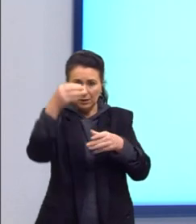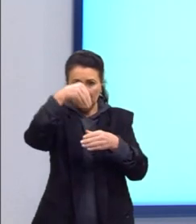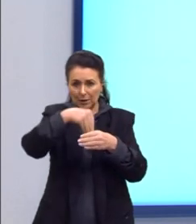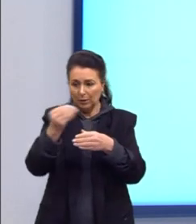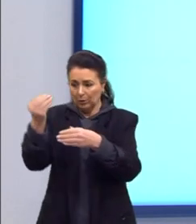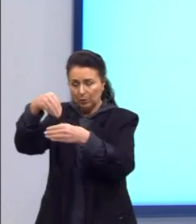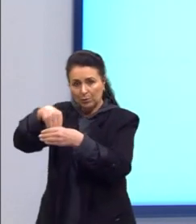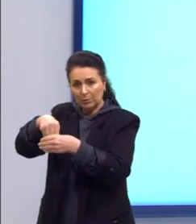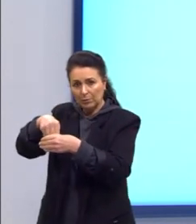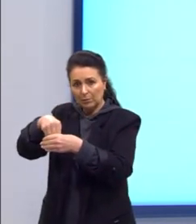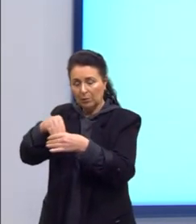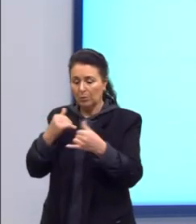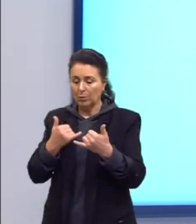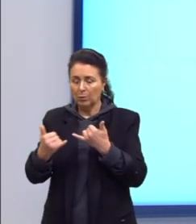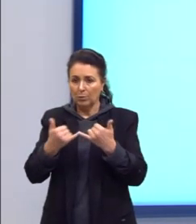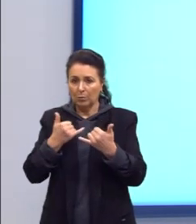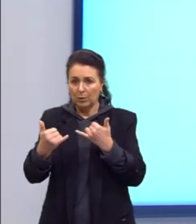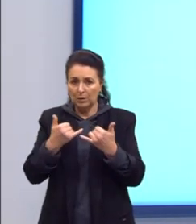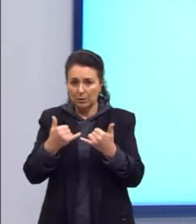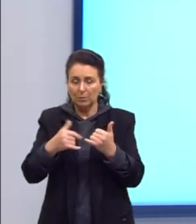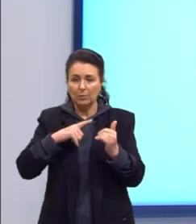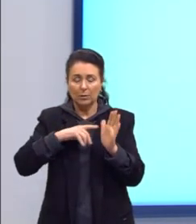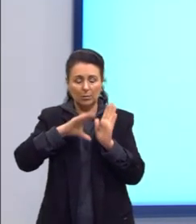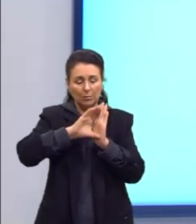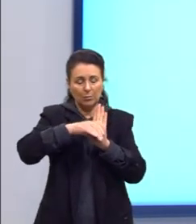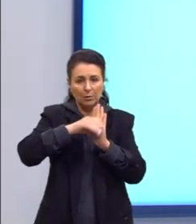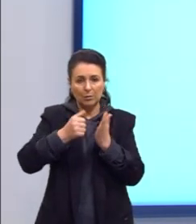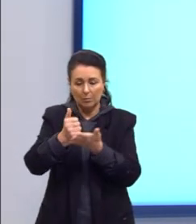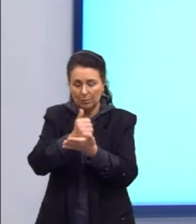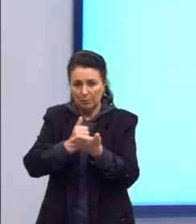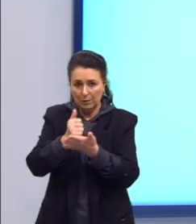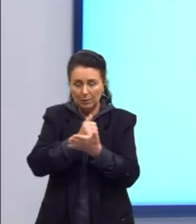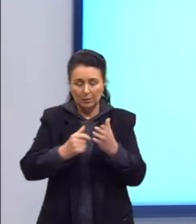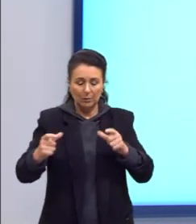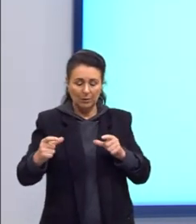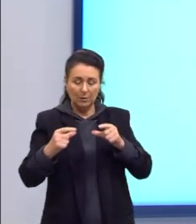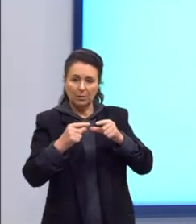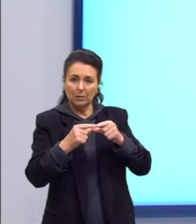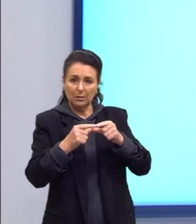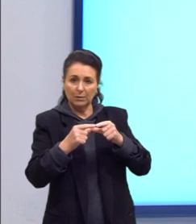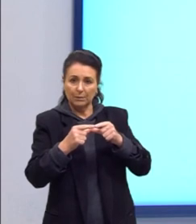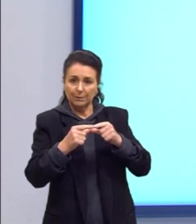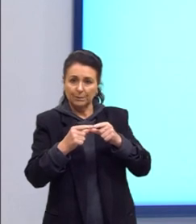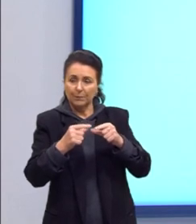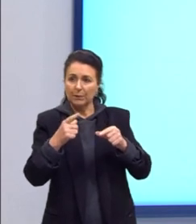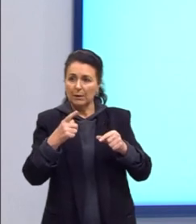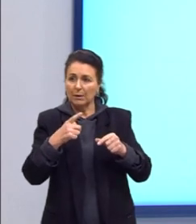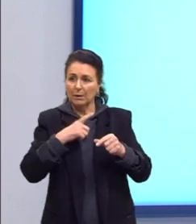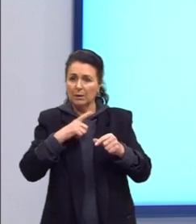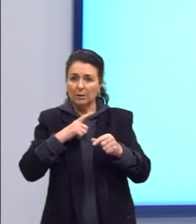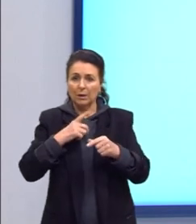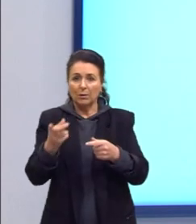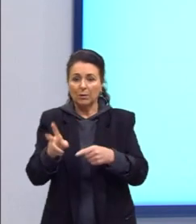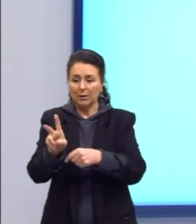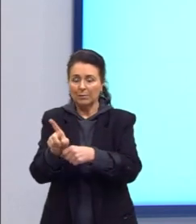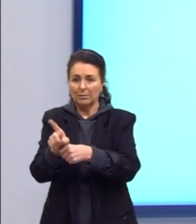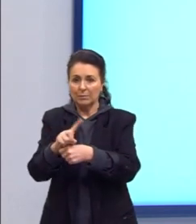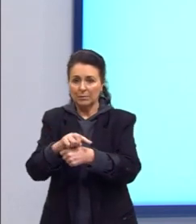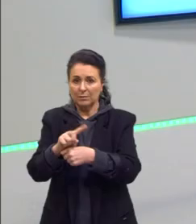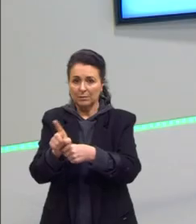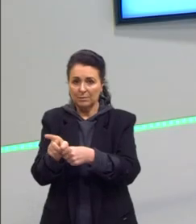um exemplo né entrada o conceito fundamental da Bíblia certo e aqui a gente tem algum timetro